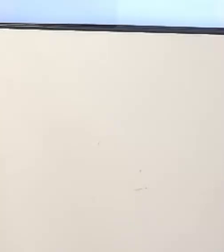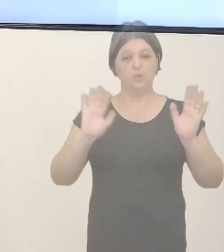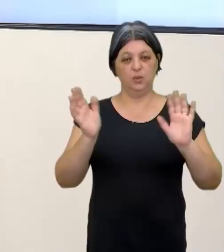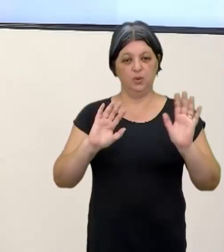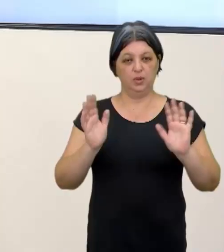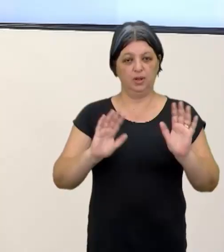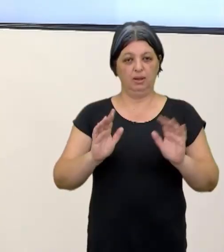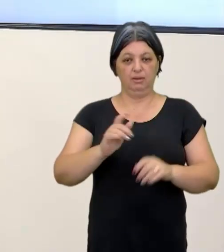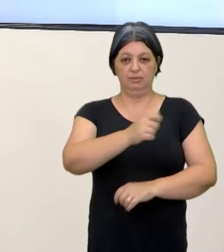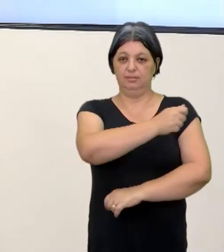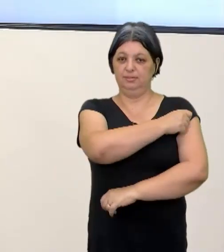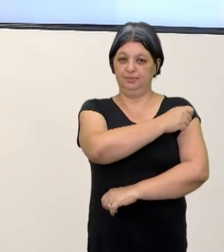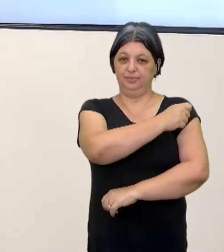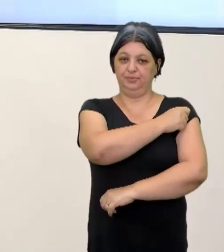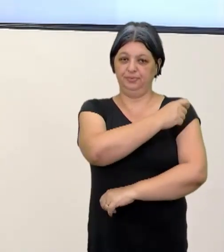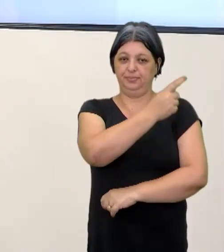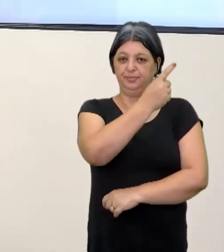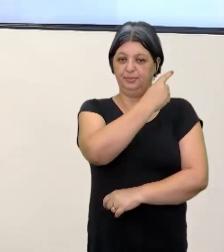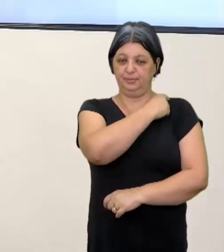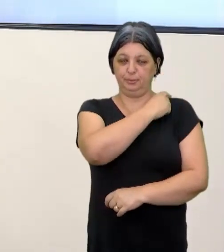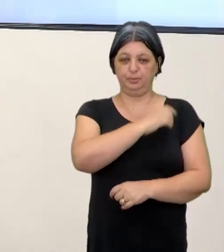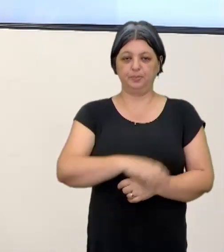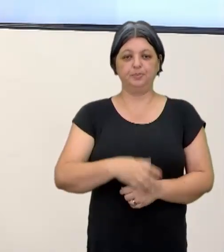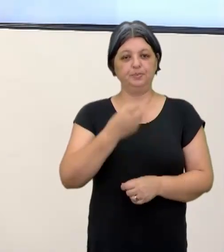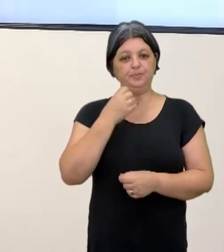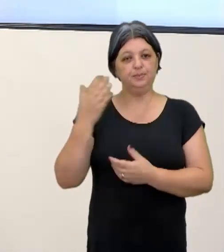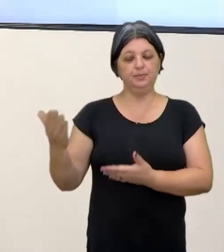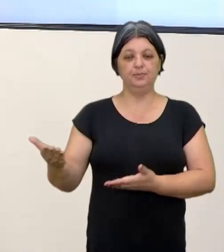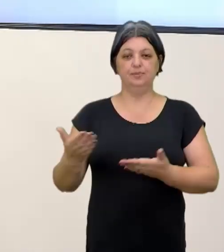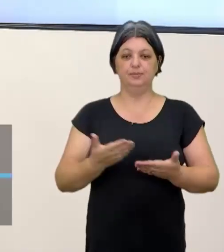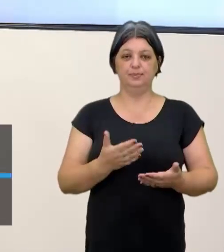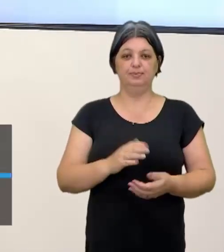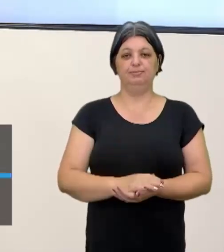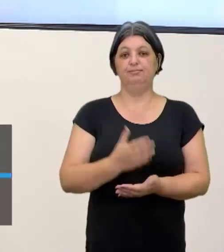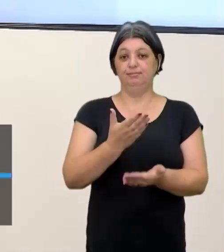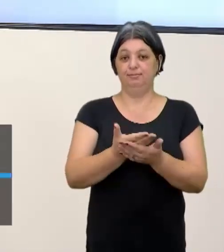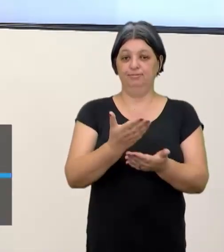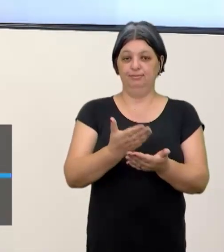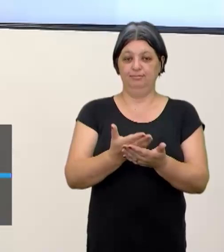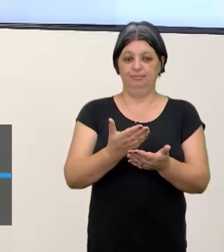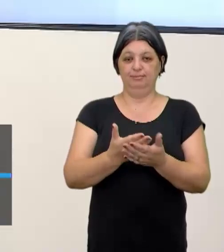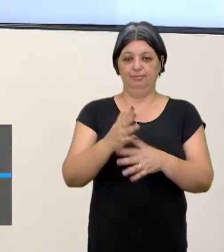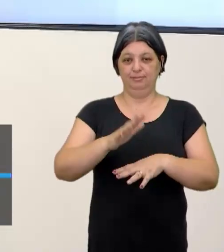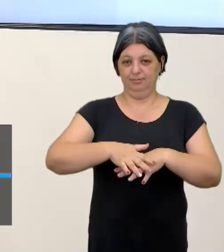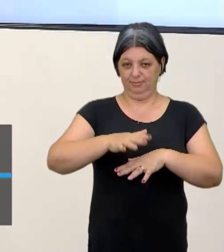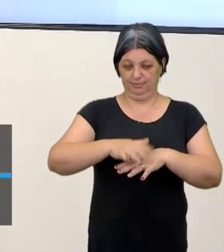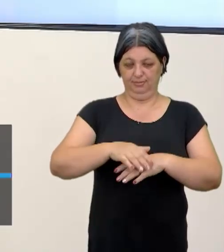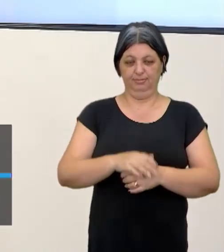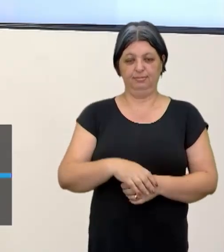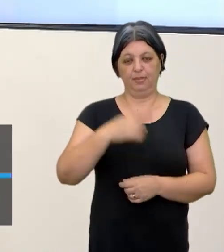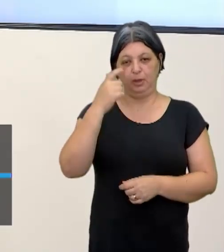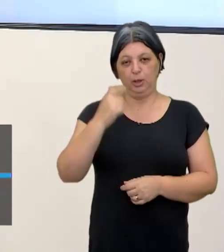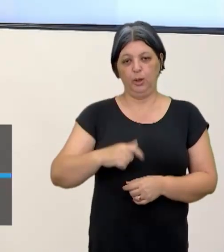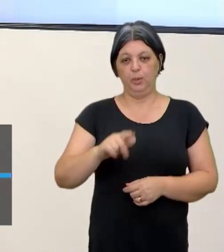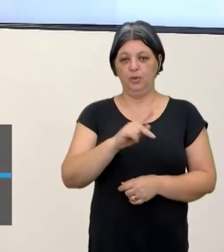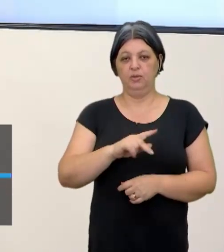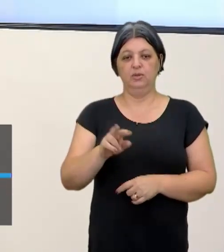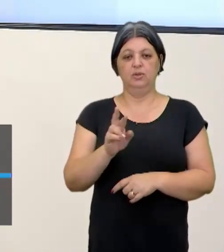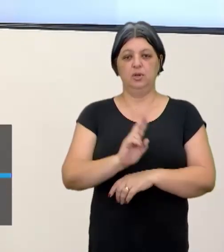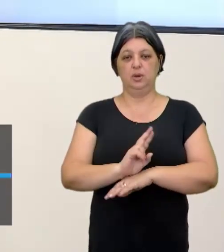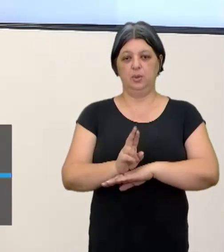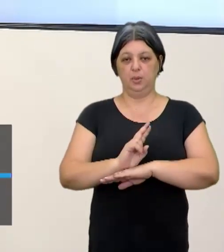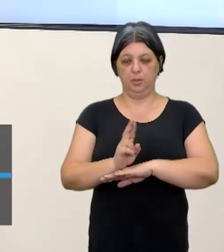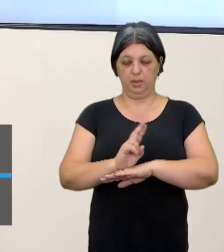Olá, alunos da primeira série do ensino médio. Sejam todos bem-vindos a mais uma aula de matemática. Eu sou a professora